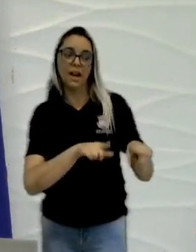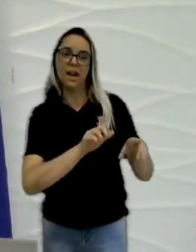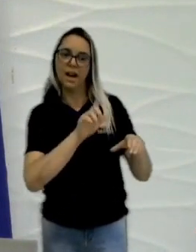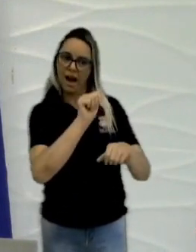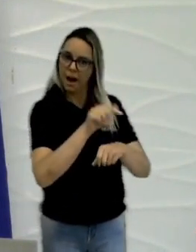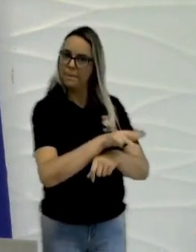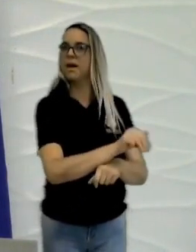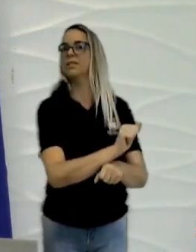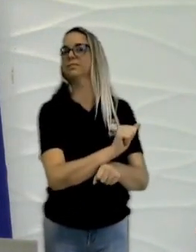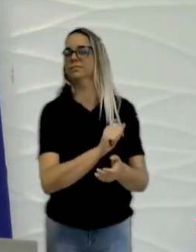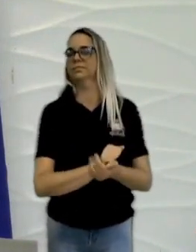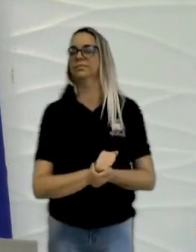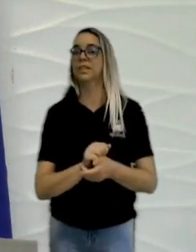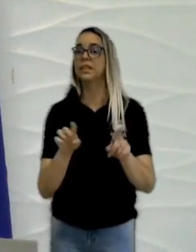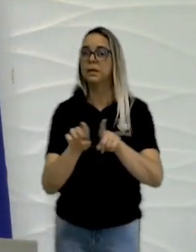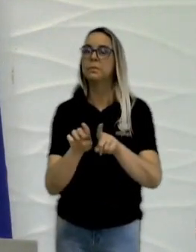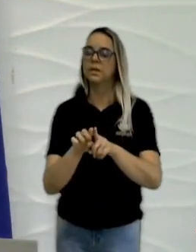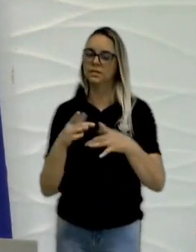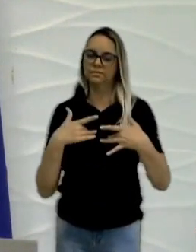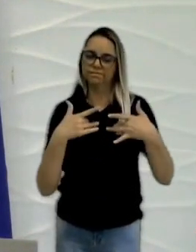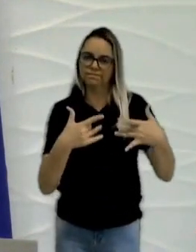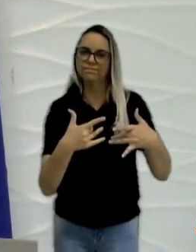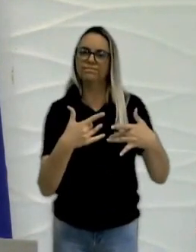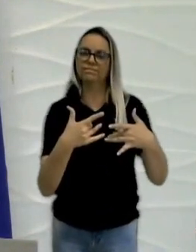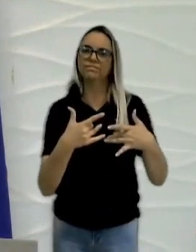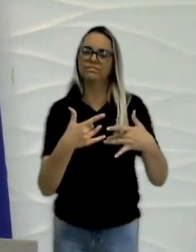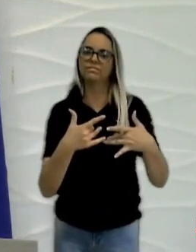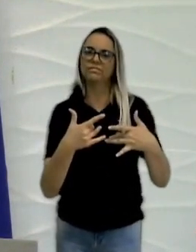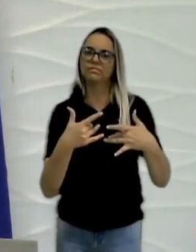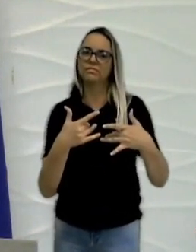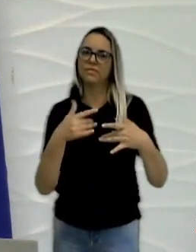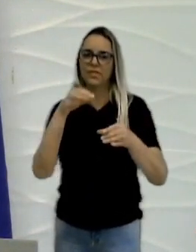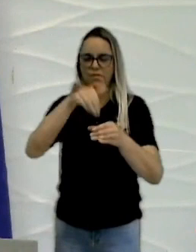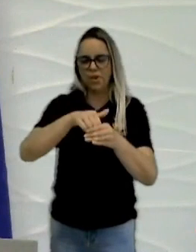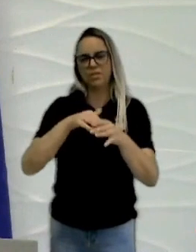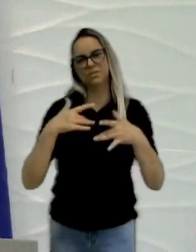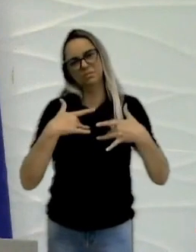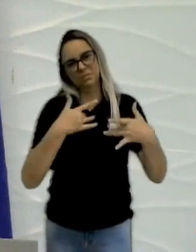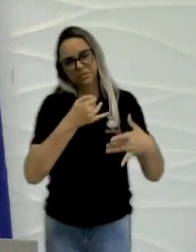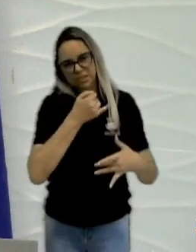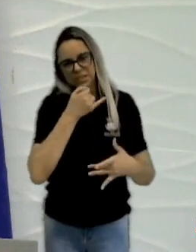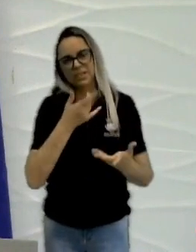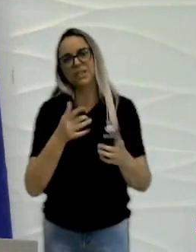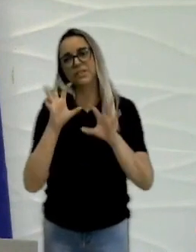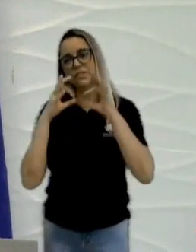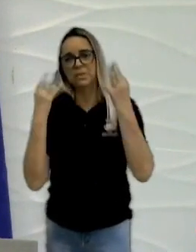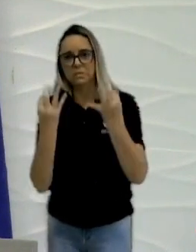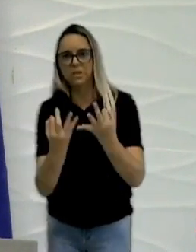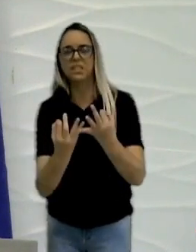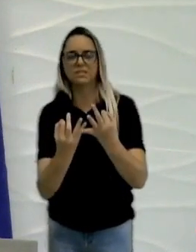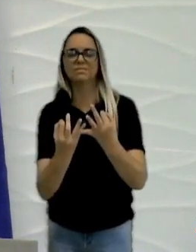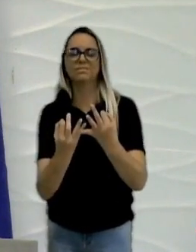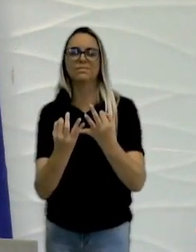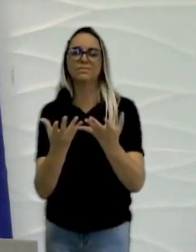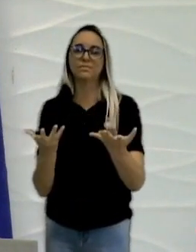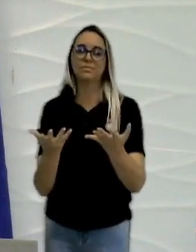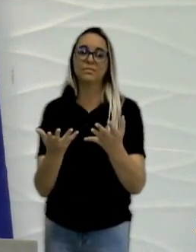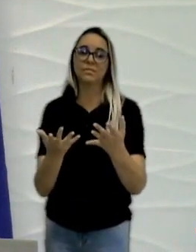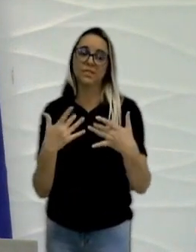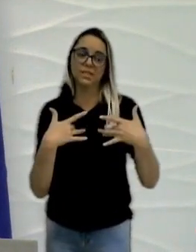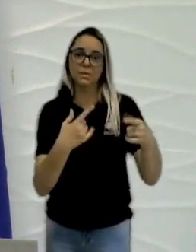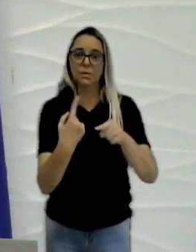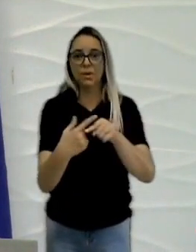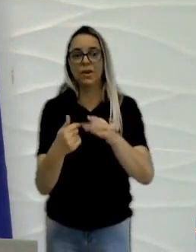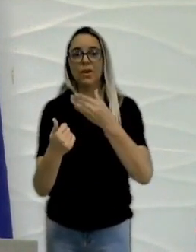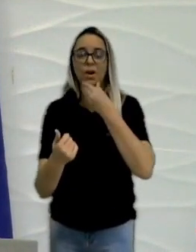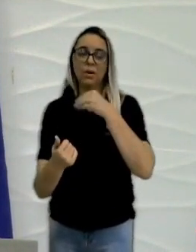Também os votos de pesar ao nosso amigo, à família do nosso amigo. Né, que se foi, Amário Francisco Duarte, e